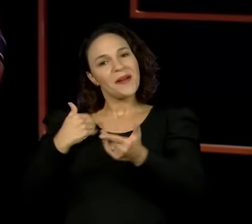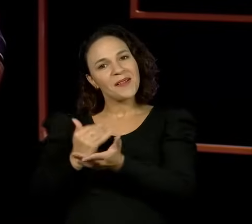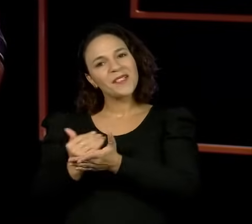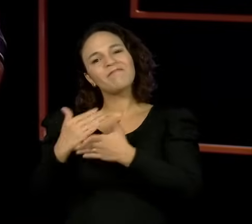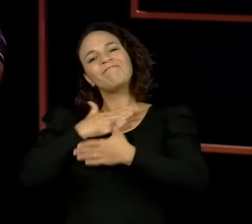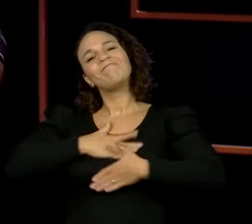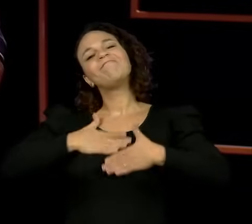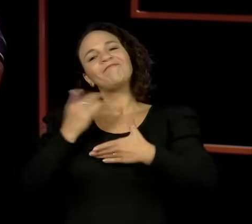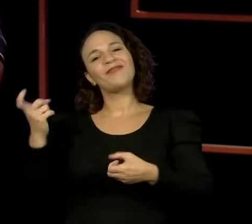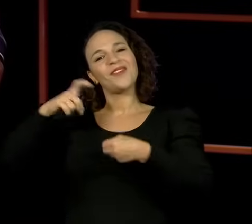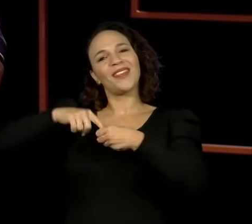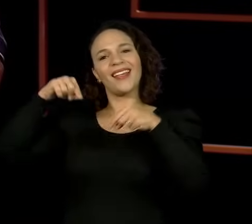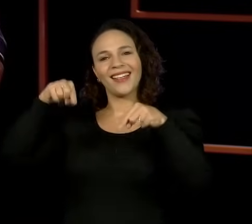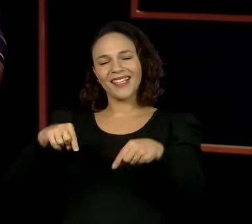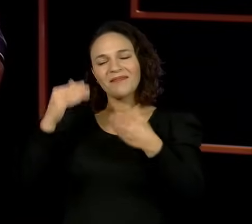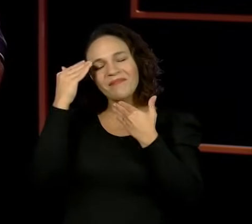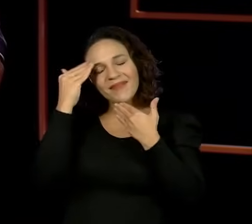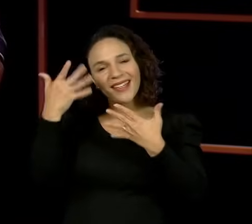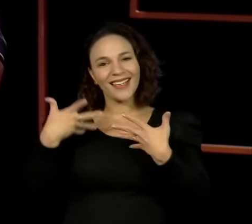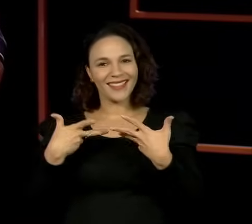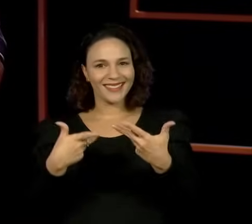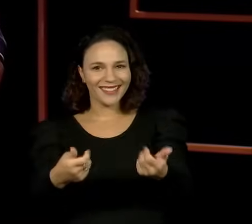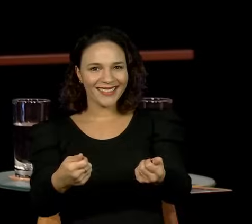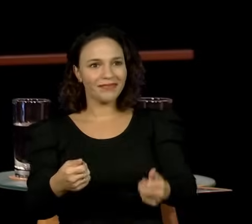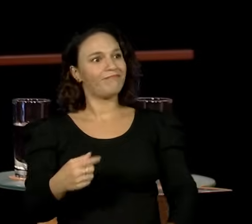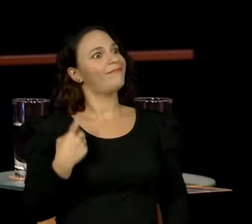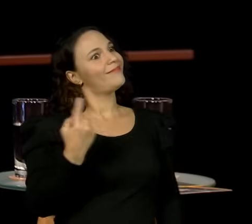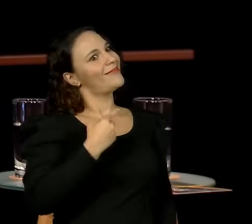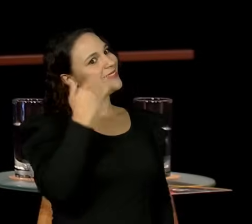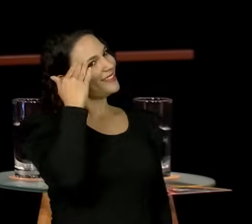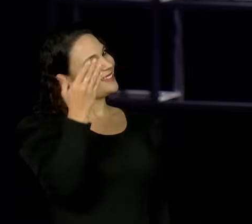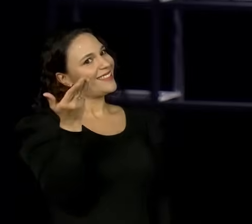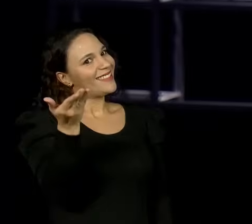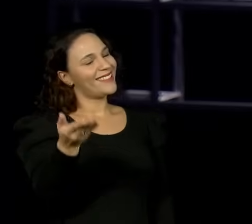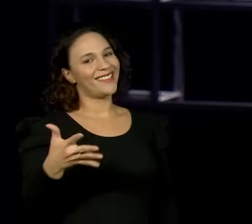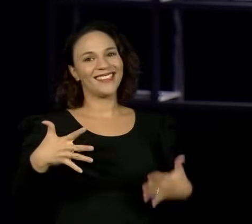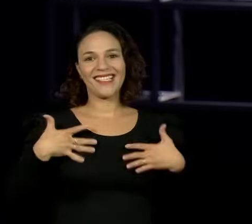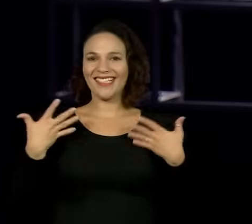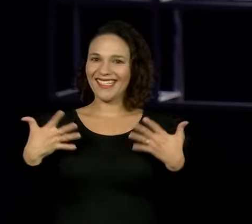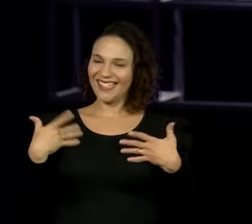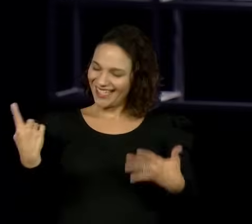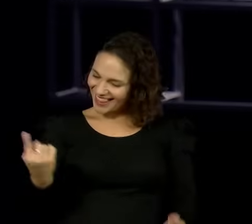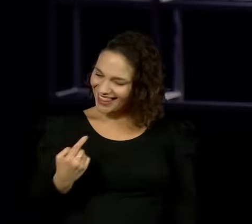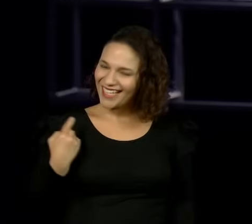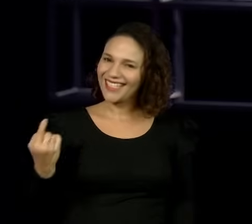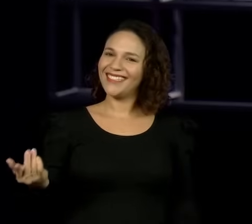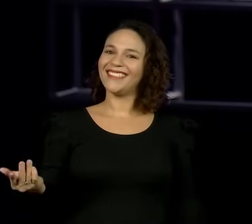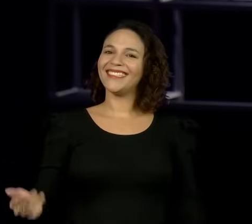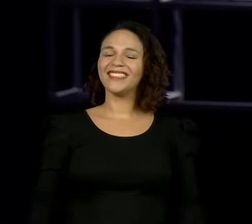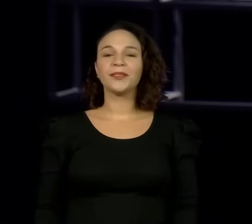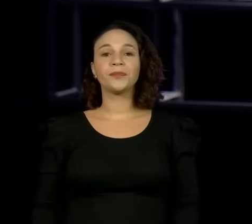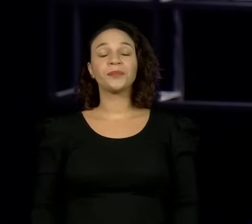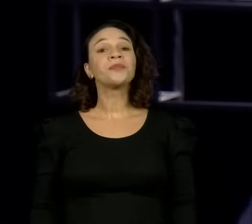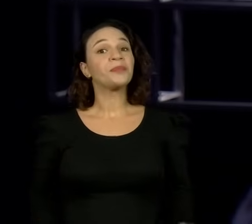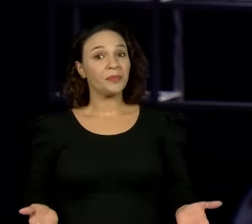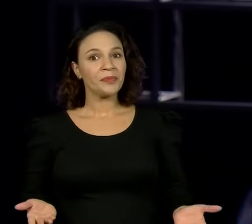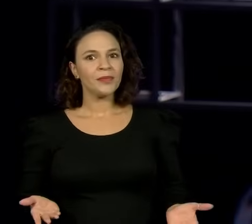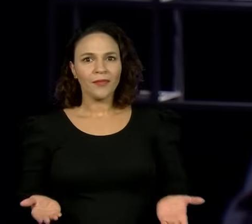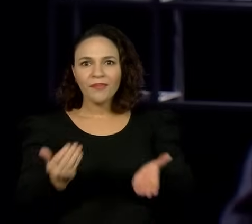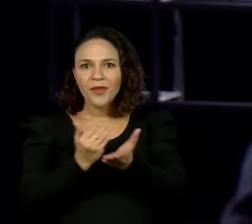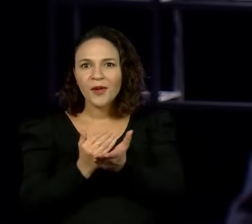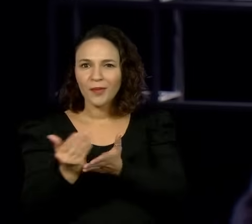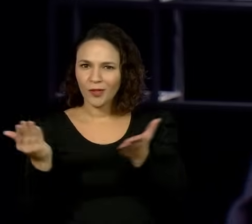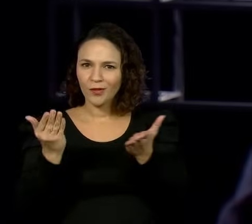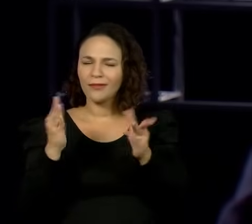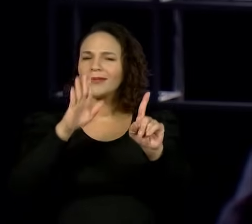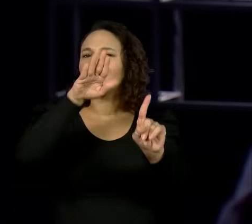alegria estar com vocês. Muito obrigado. Nós é que agradecemos. Uma alegria nossa. Jacques, vamos começar o programa rendendo